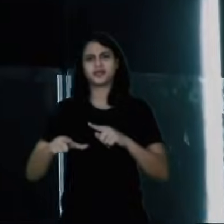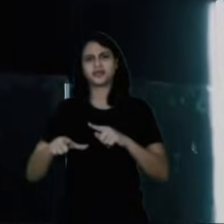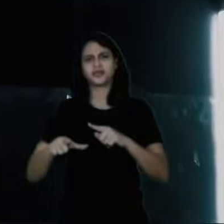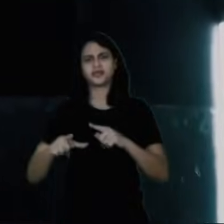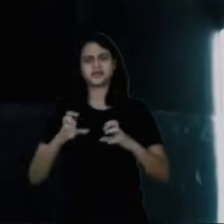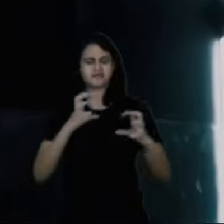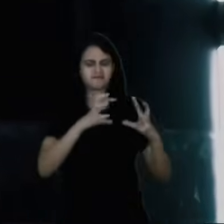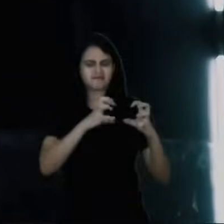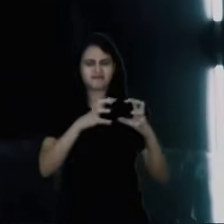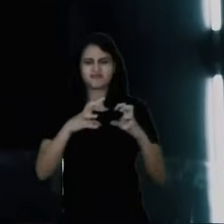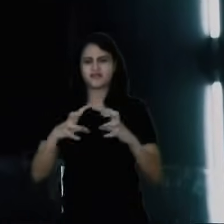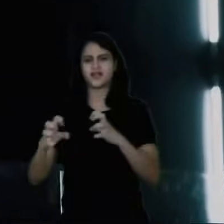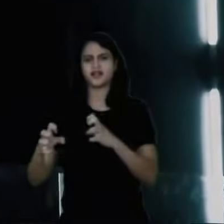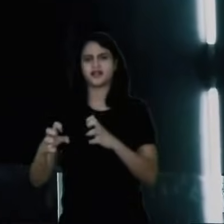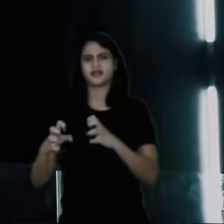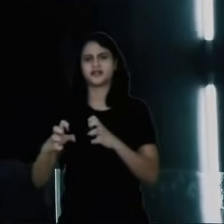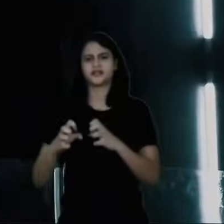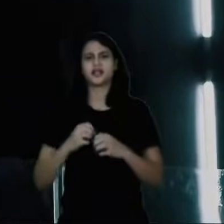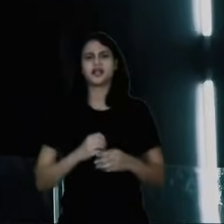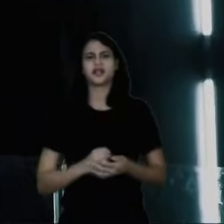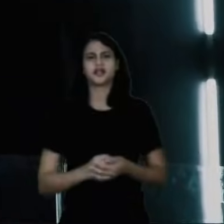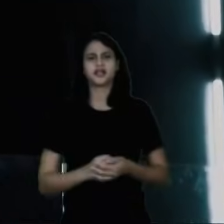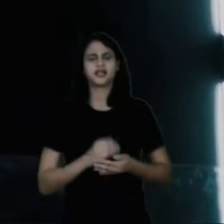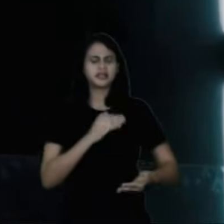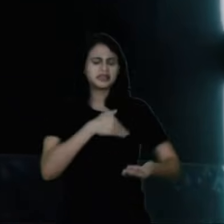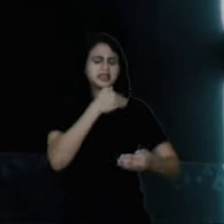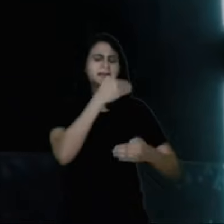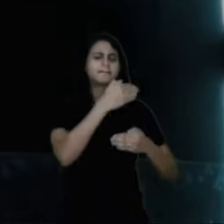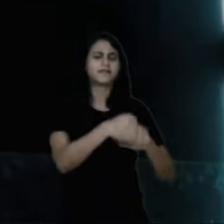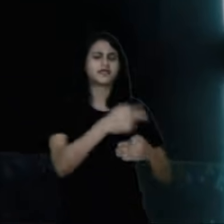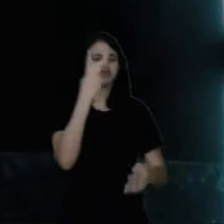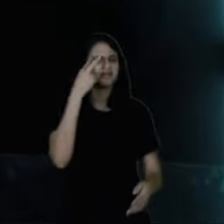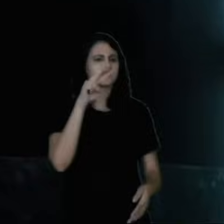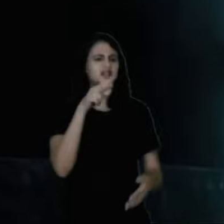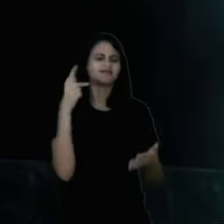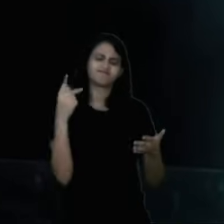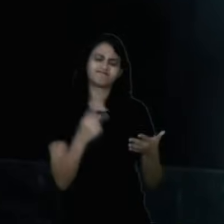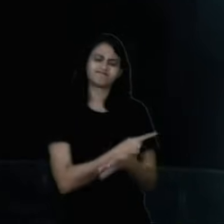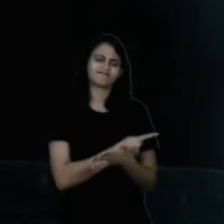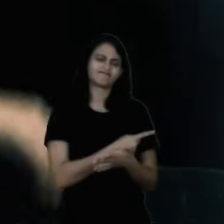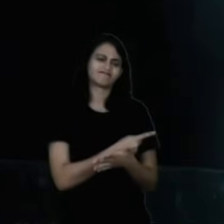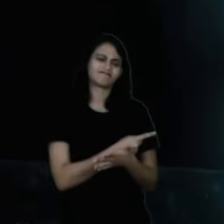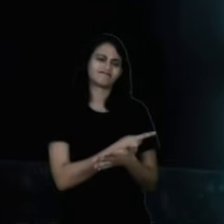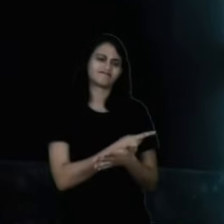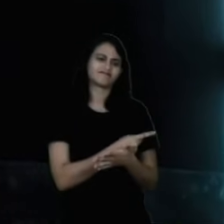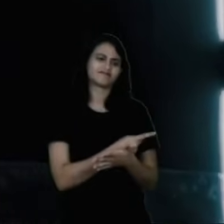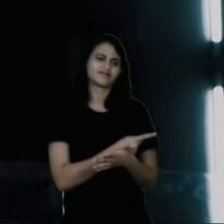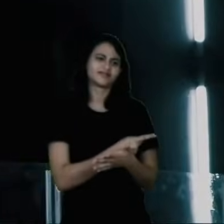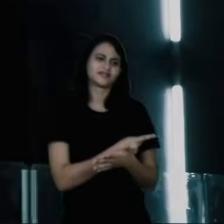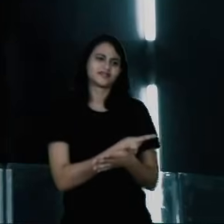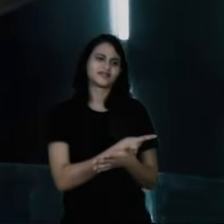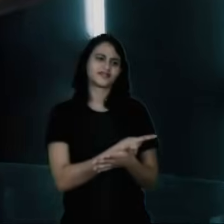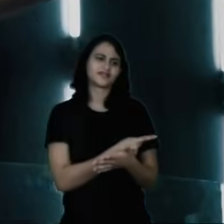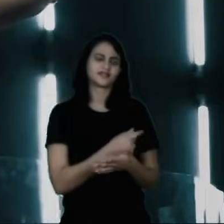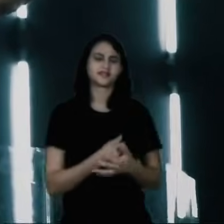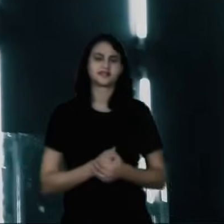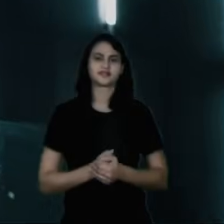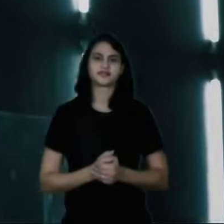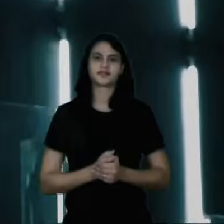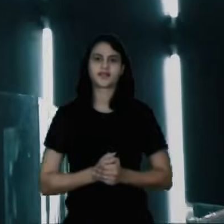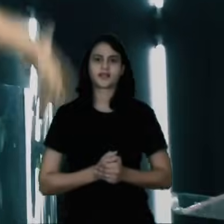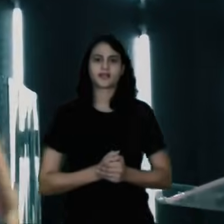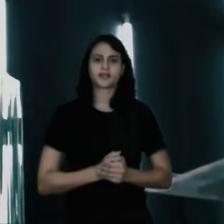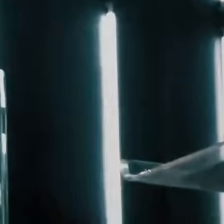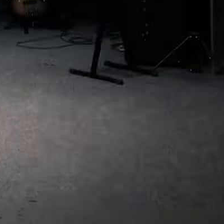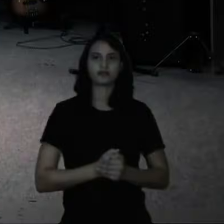depois da briga, eles reconheciam que tinham errado e deixavam o orgulho para trás. Eles pegavam as machadinhas